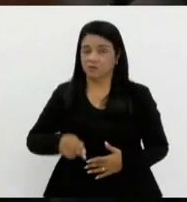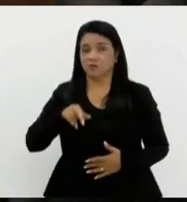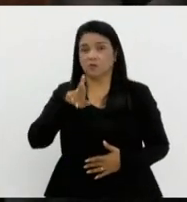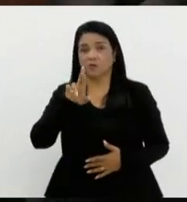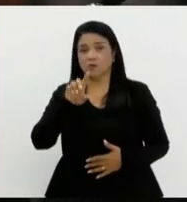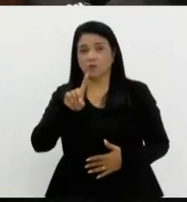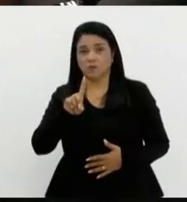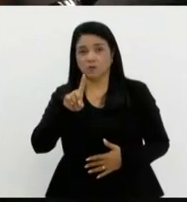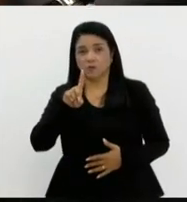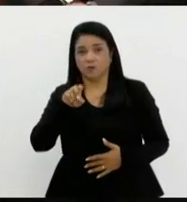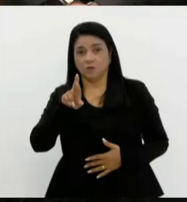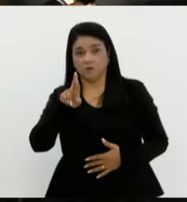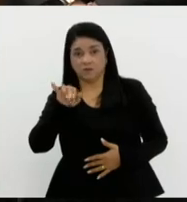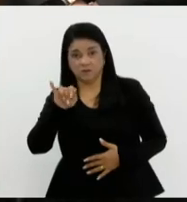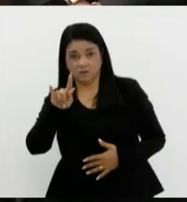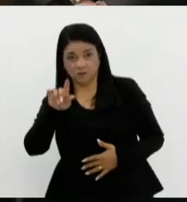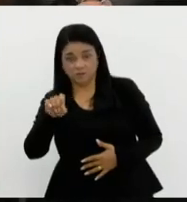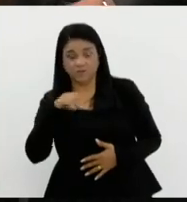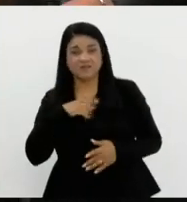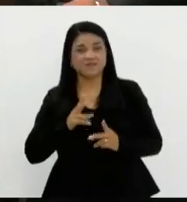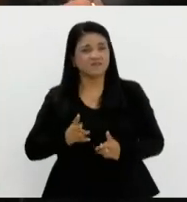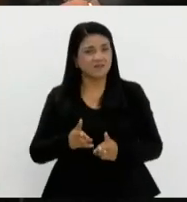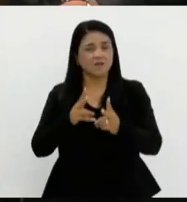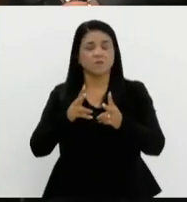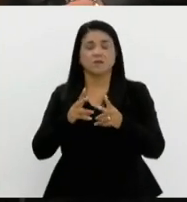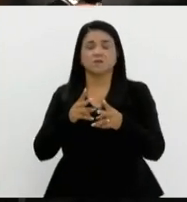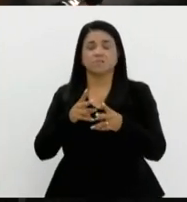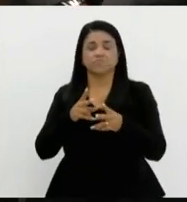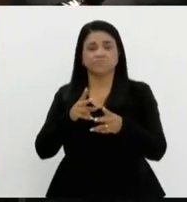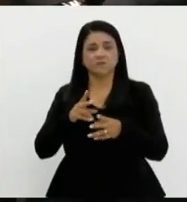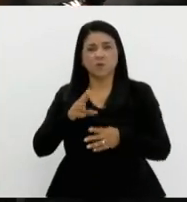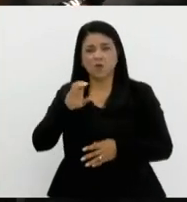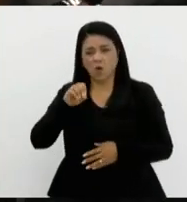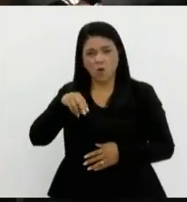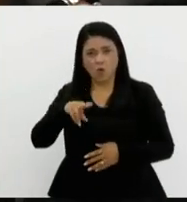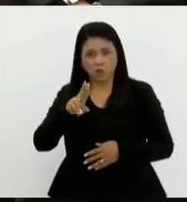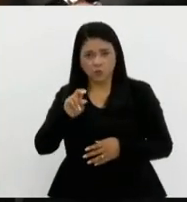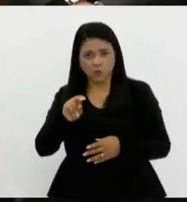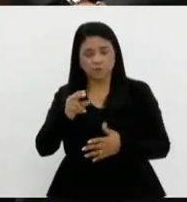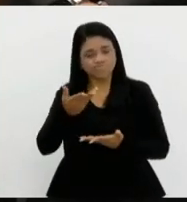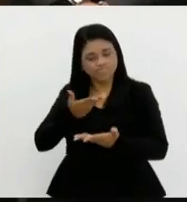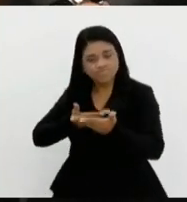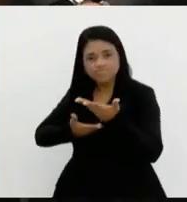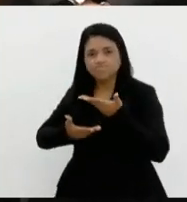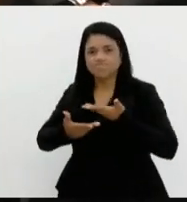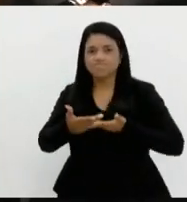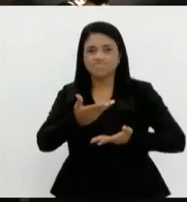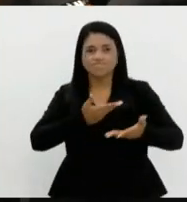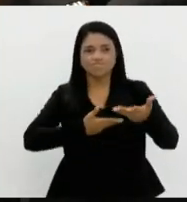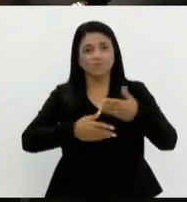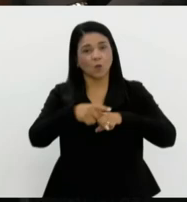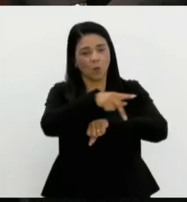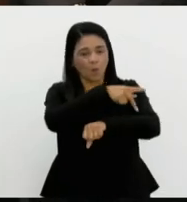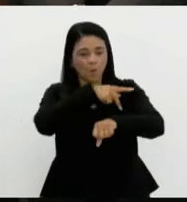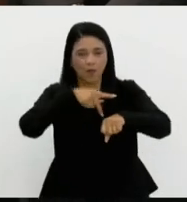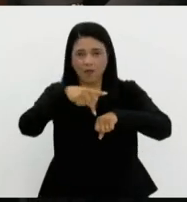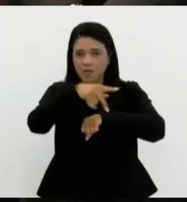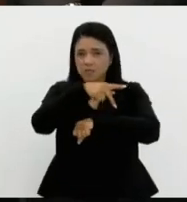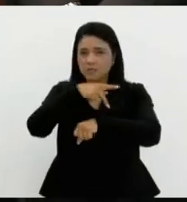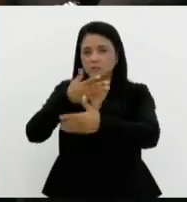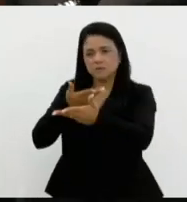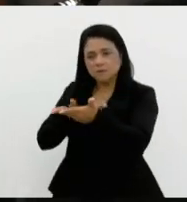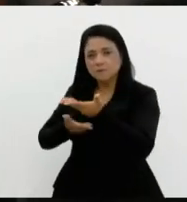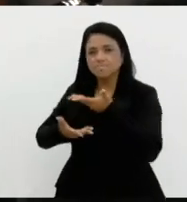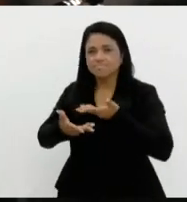teve a posição na ONU de mediador, de país mediador, quem